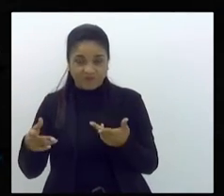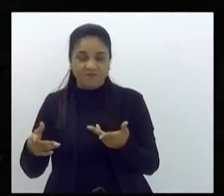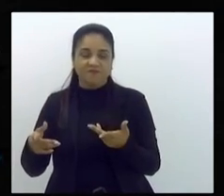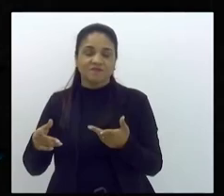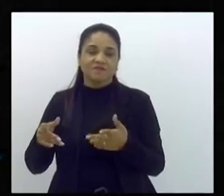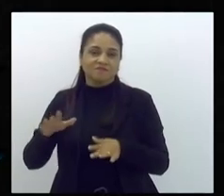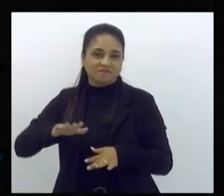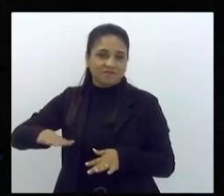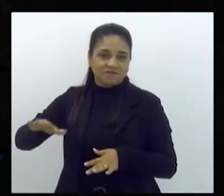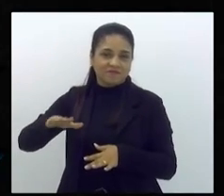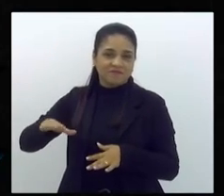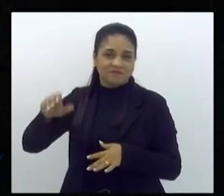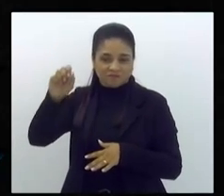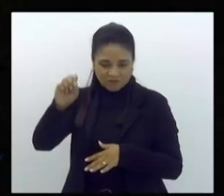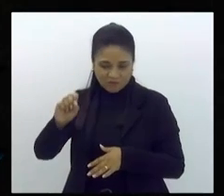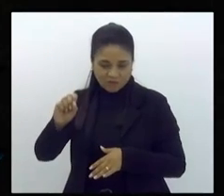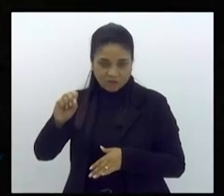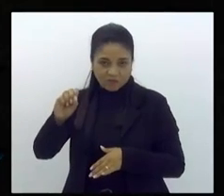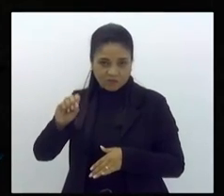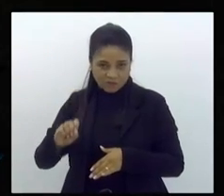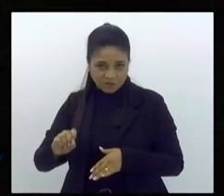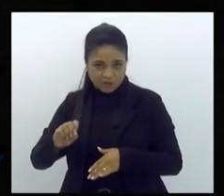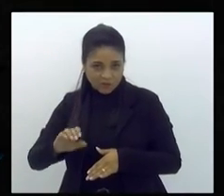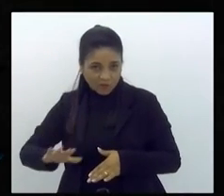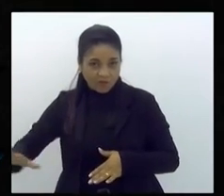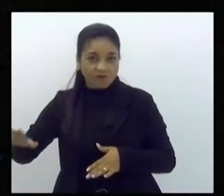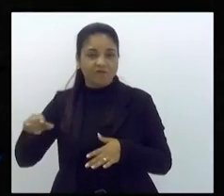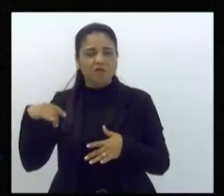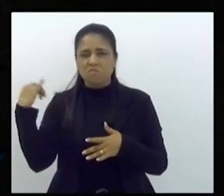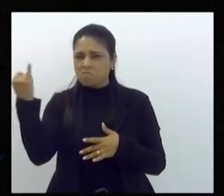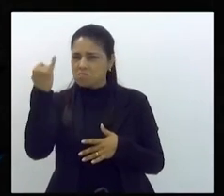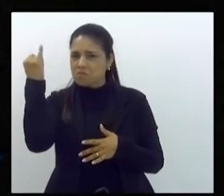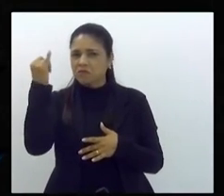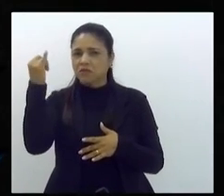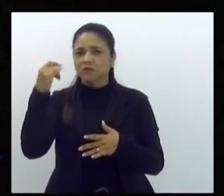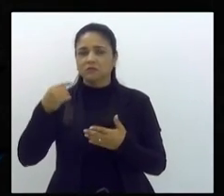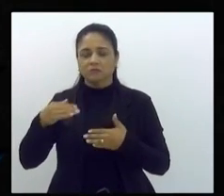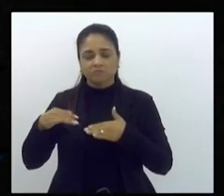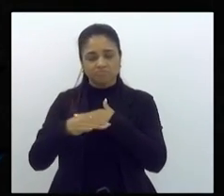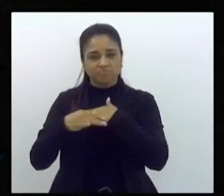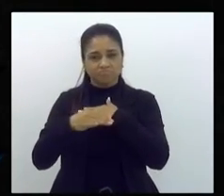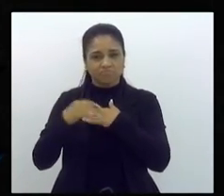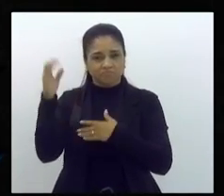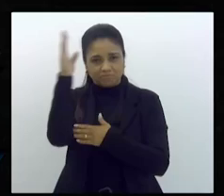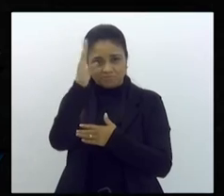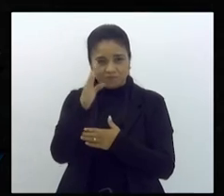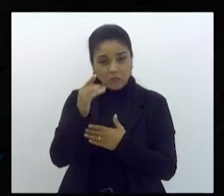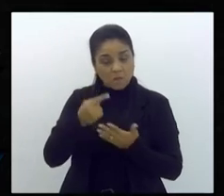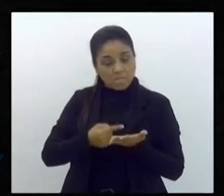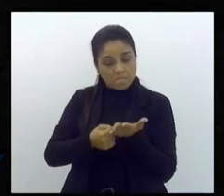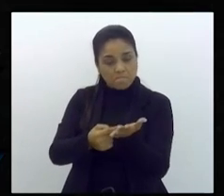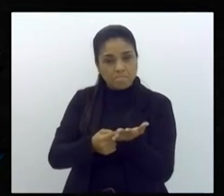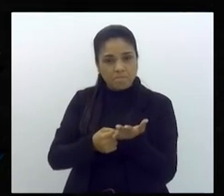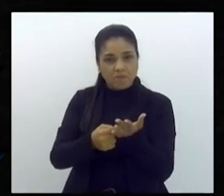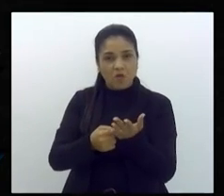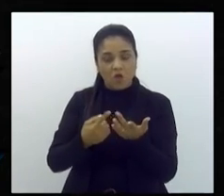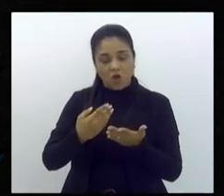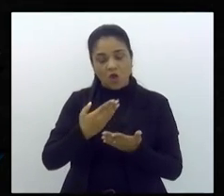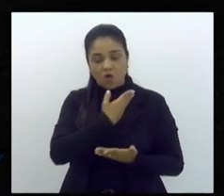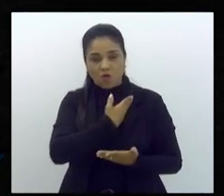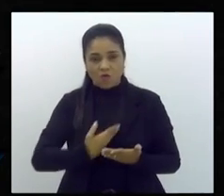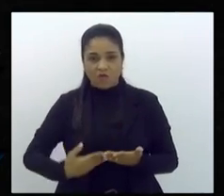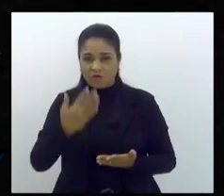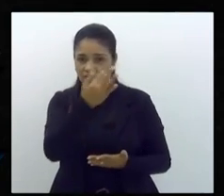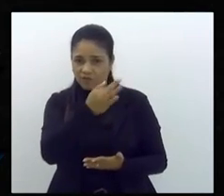importantíssimo para para as megacidades brasileiras foi selado ali uma parceria entre o governo federal